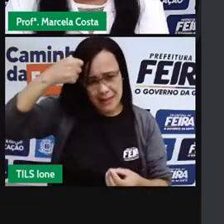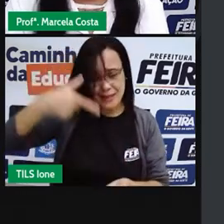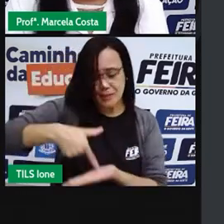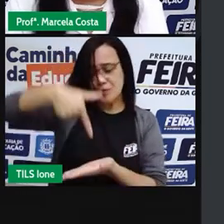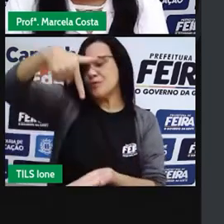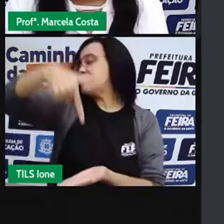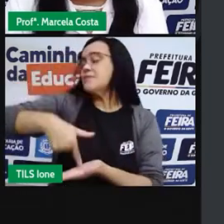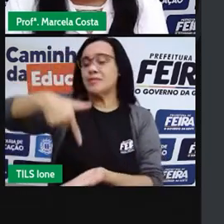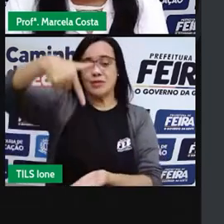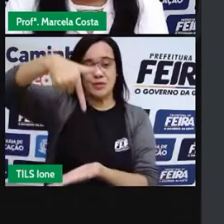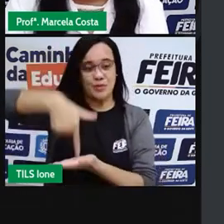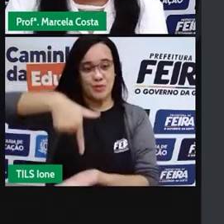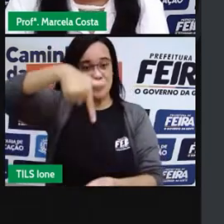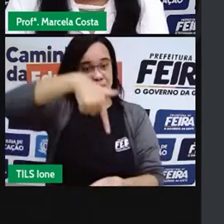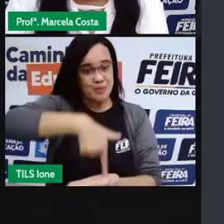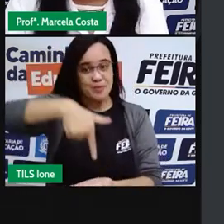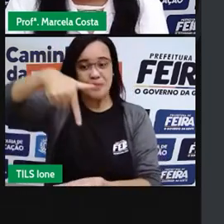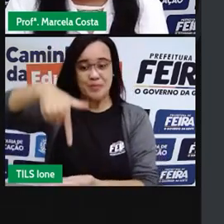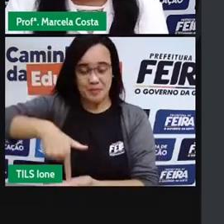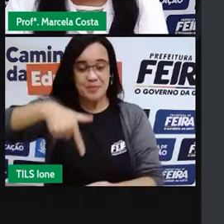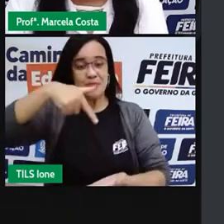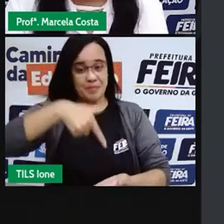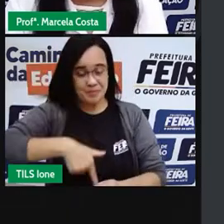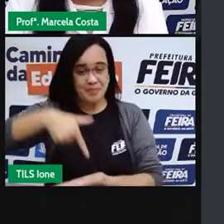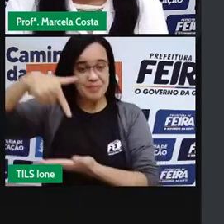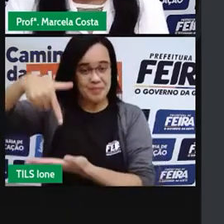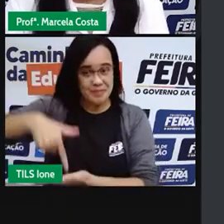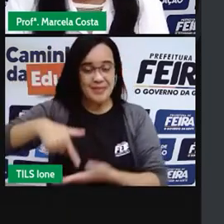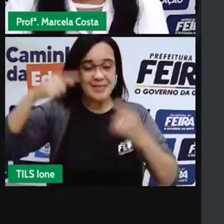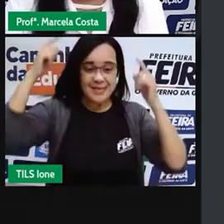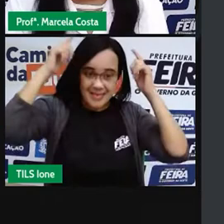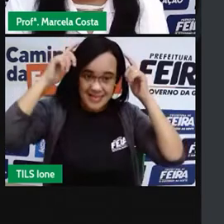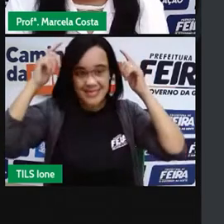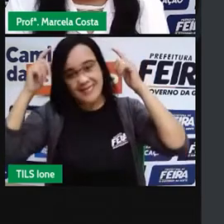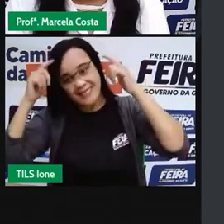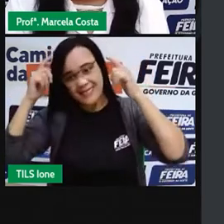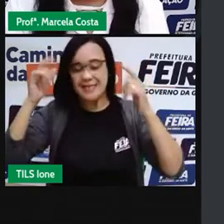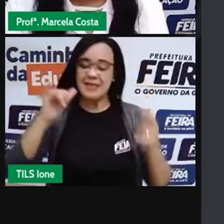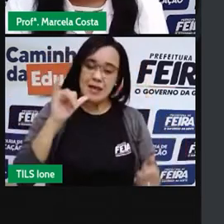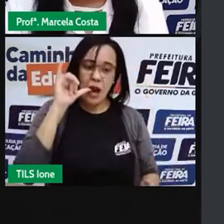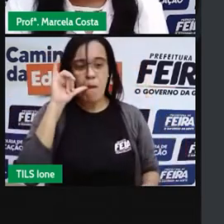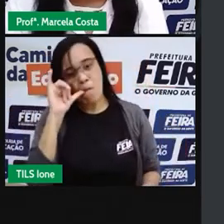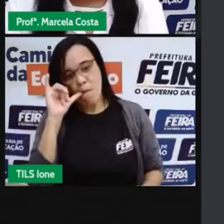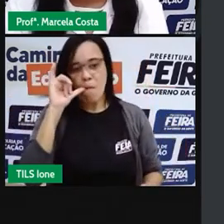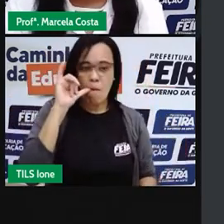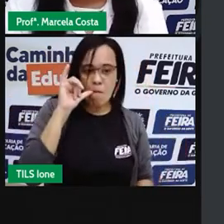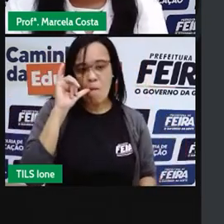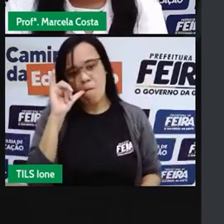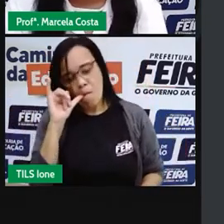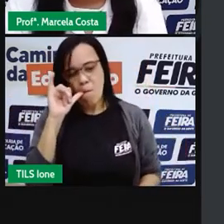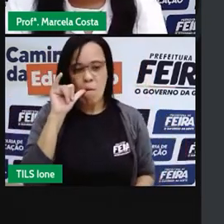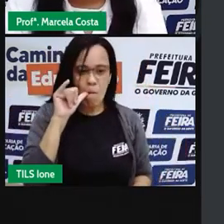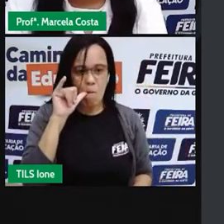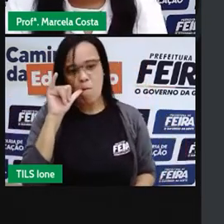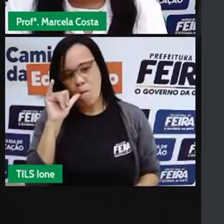numa perna só, balançando o capuz e fumegando seu cachimbo.